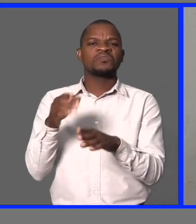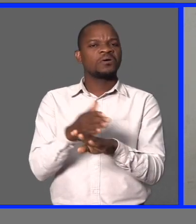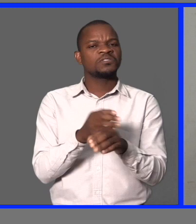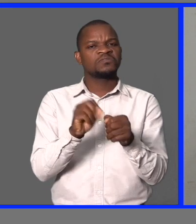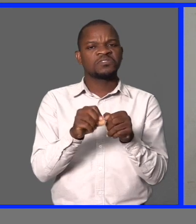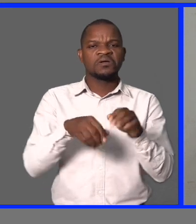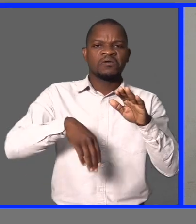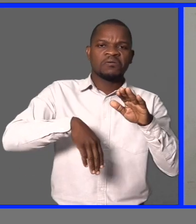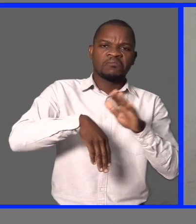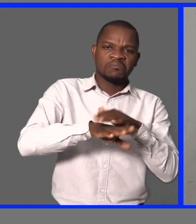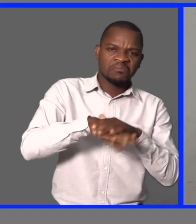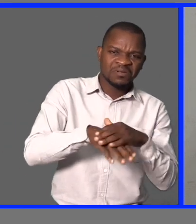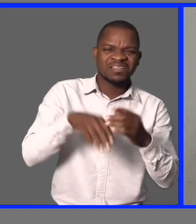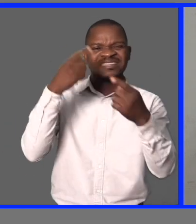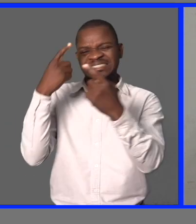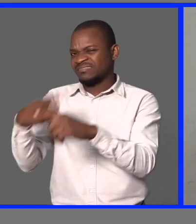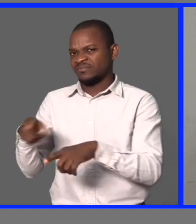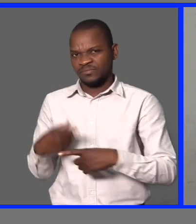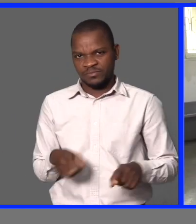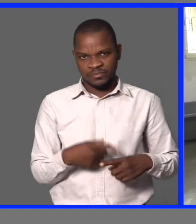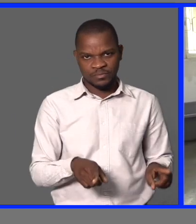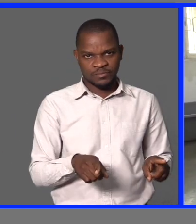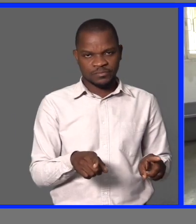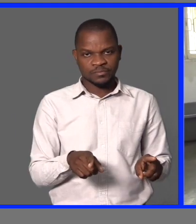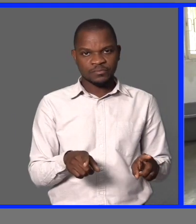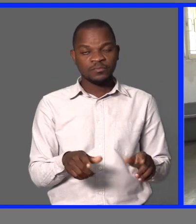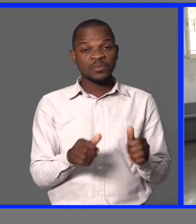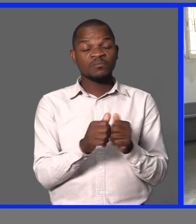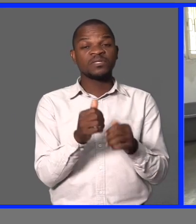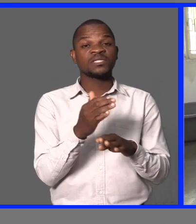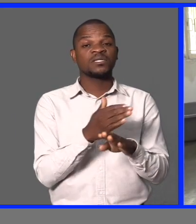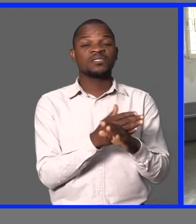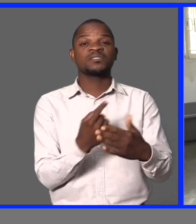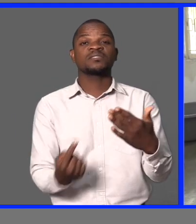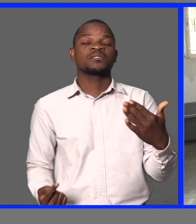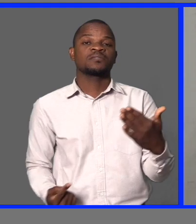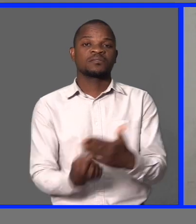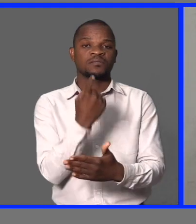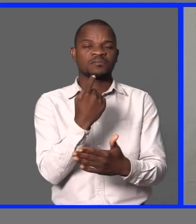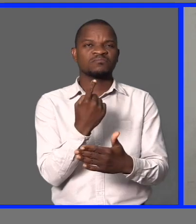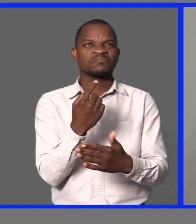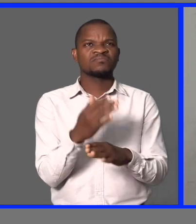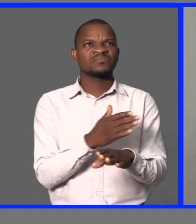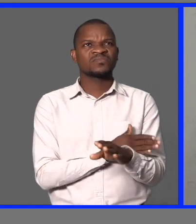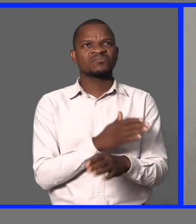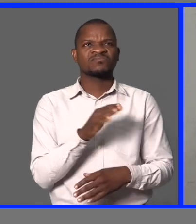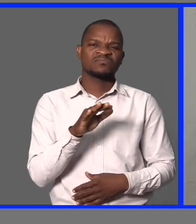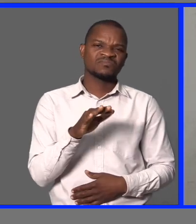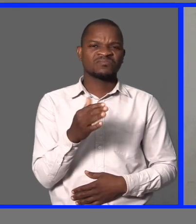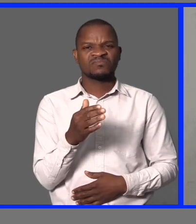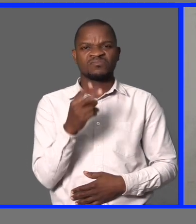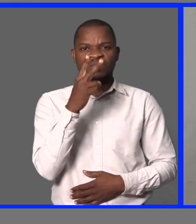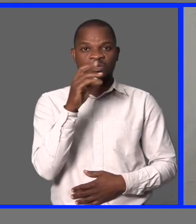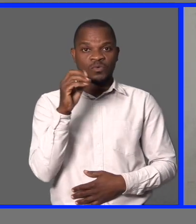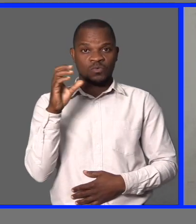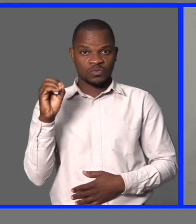bola, sei fazer tudo, na verdade. Então, isso aconteceu em